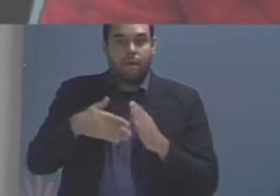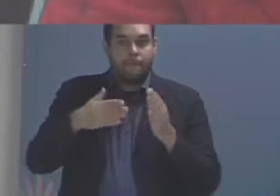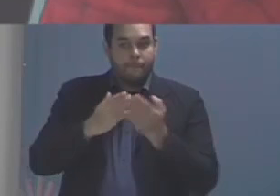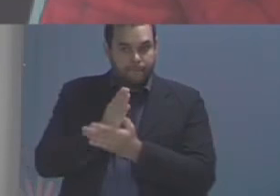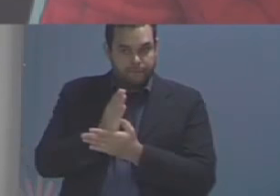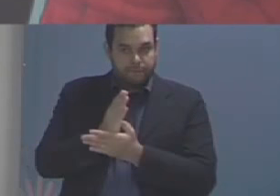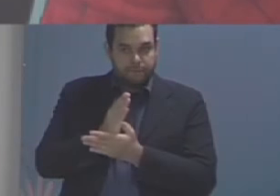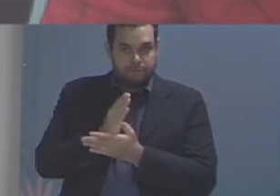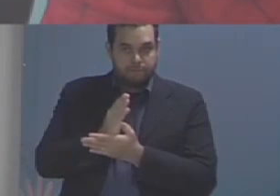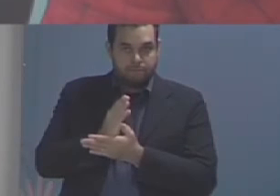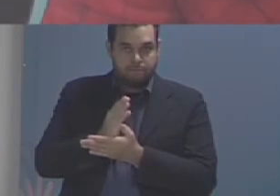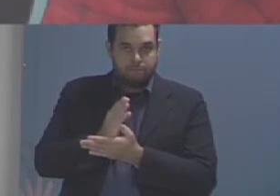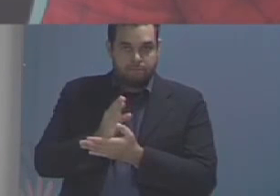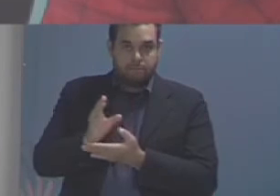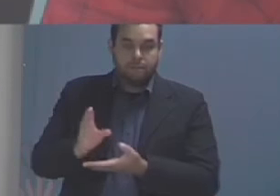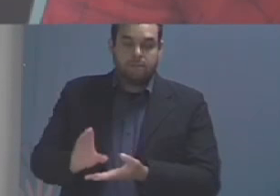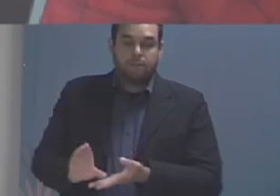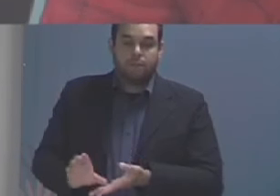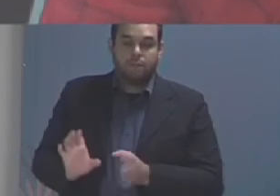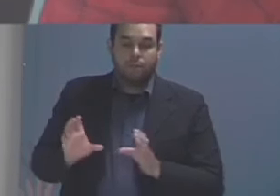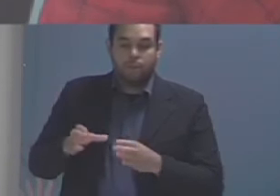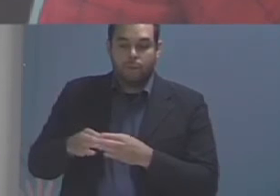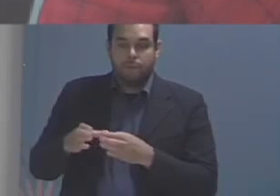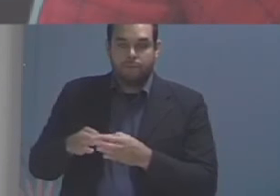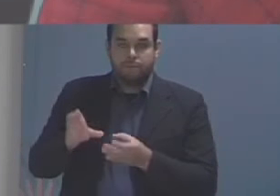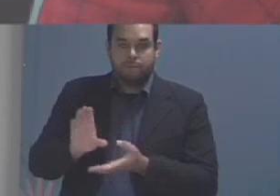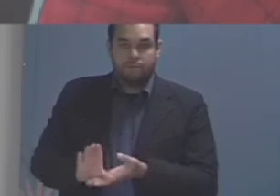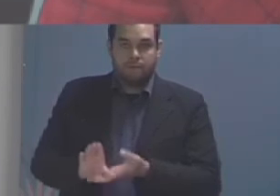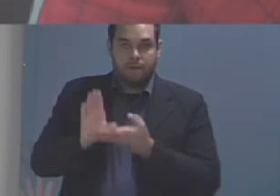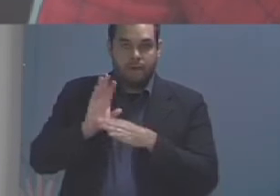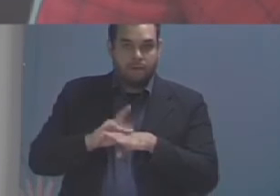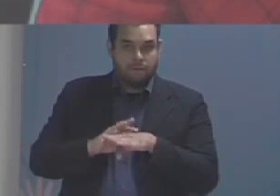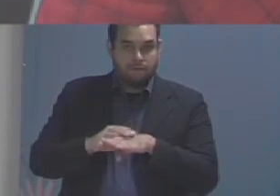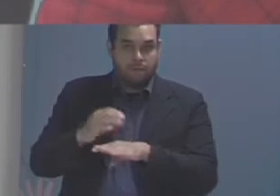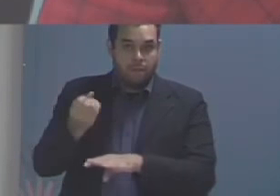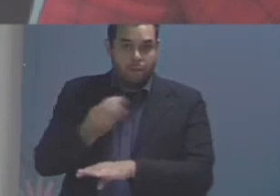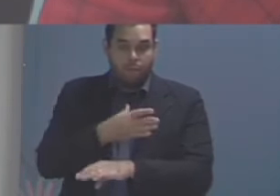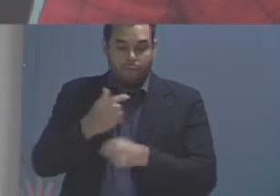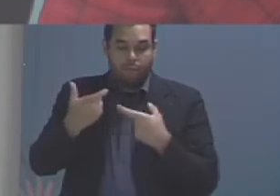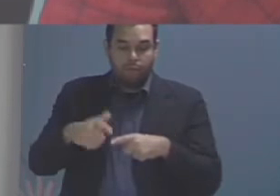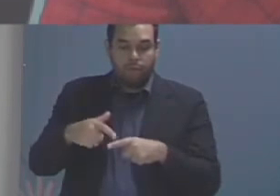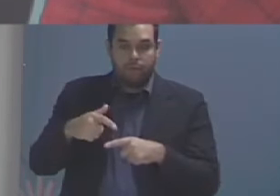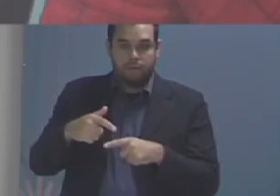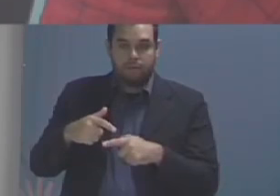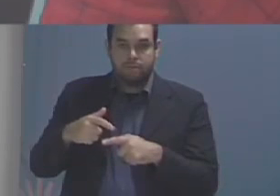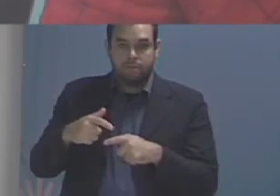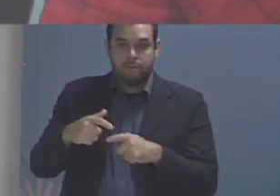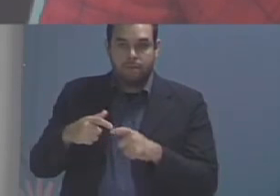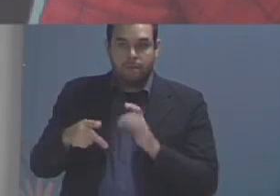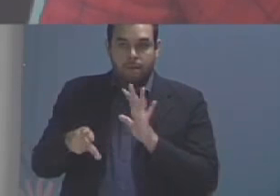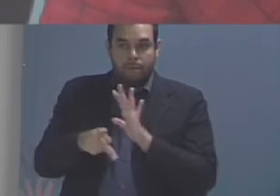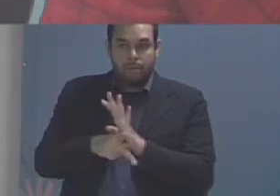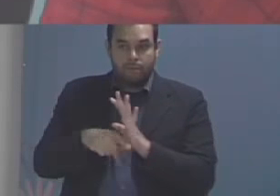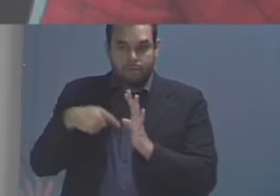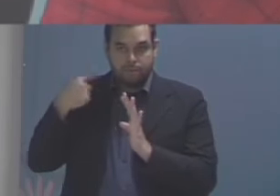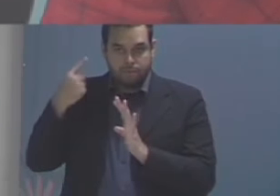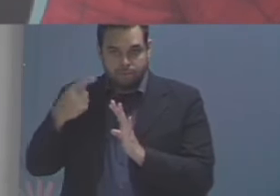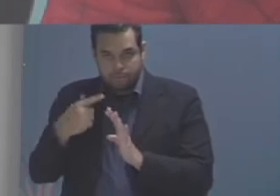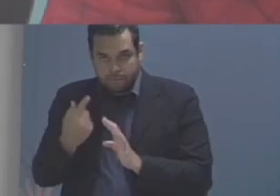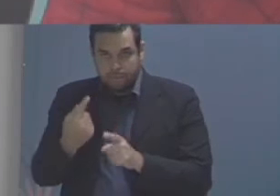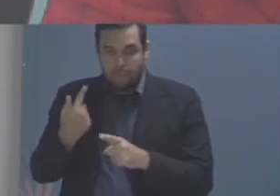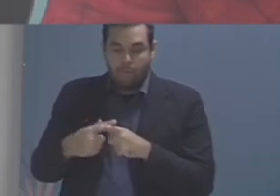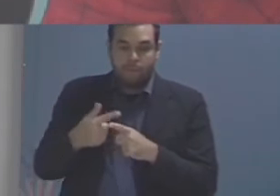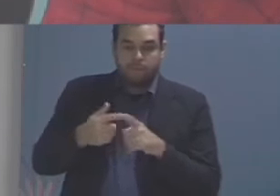das comunidades terapêuticas. Um erro porque as comunidades terapêuticas são novos manicômios, um erro porque é o setor